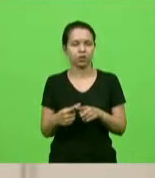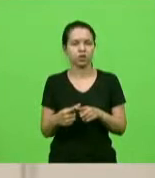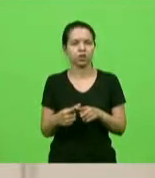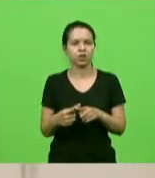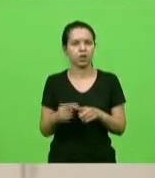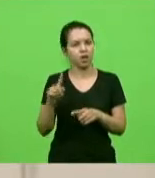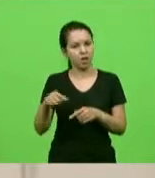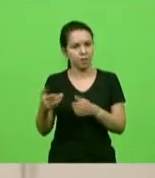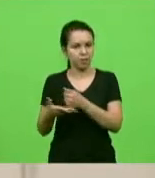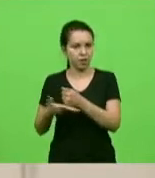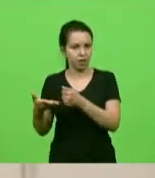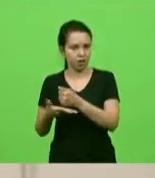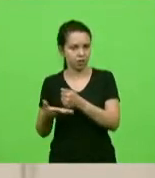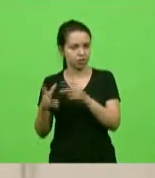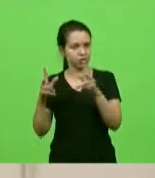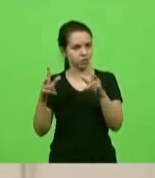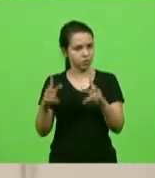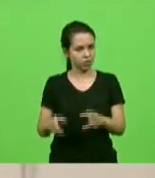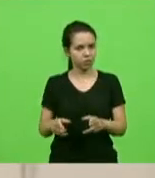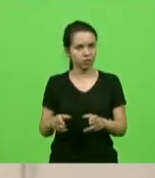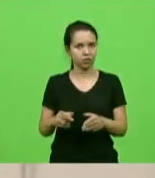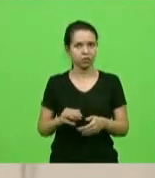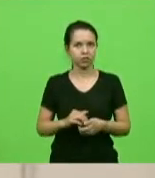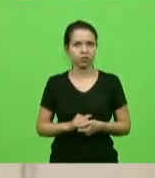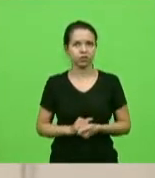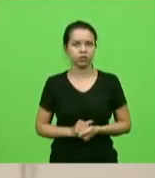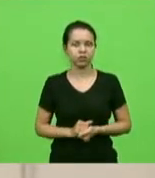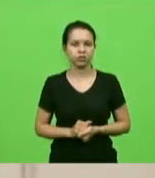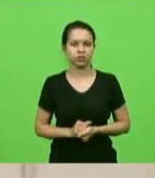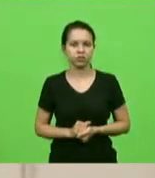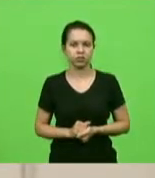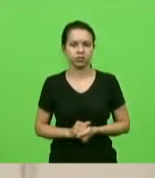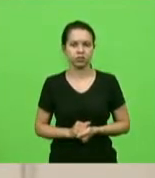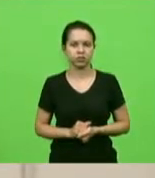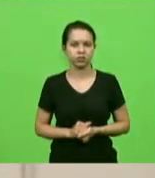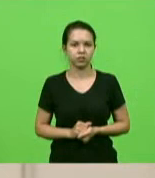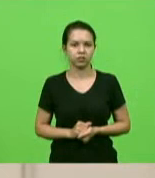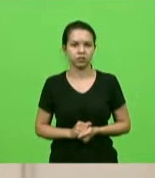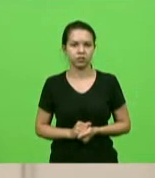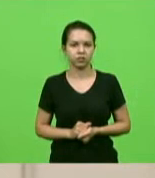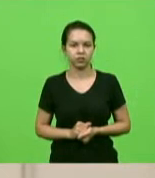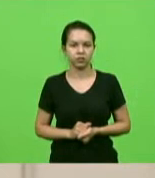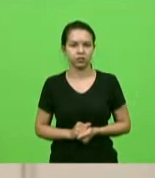fonte dos excertos